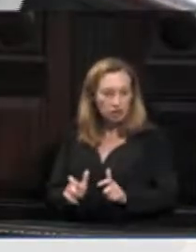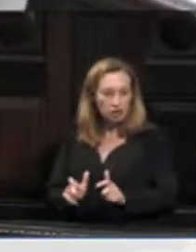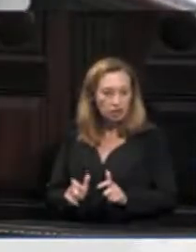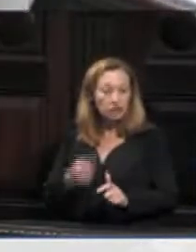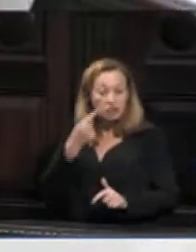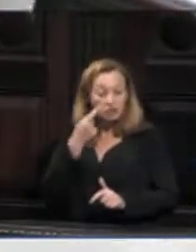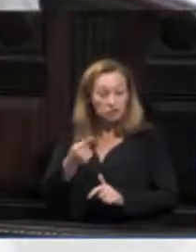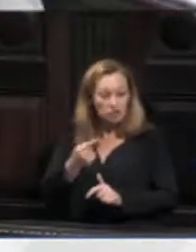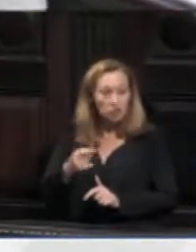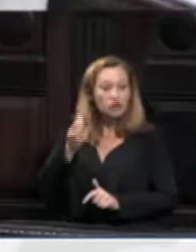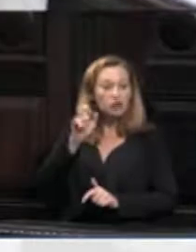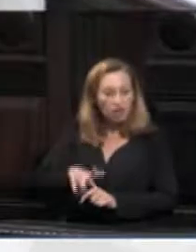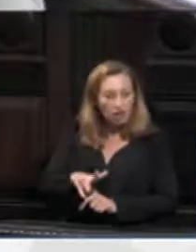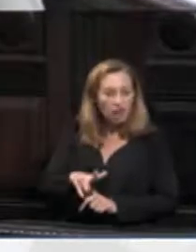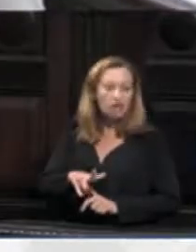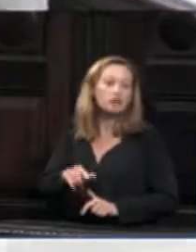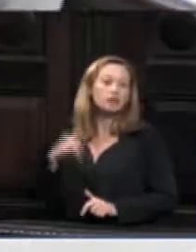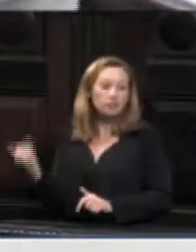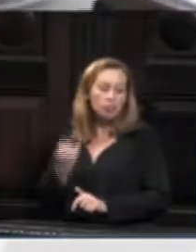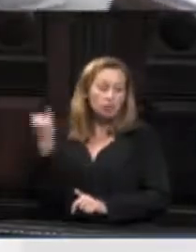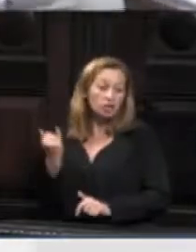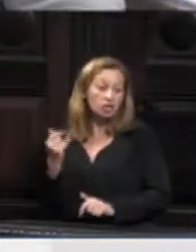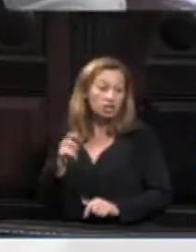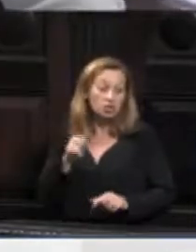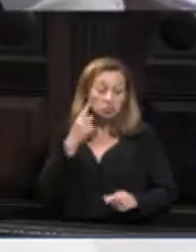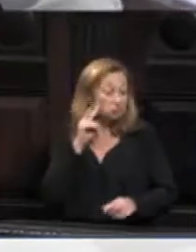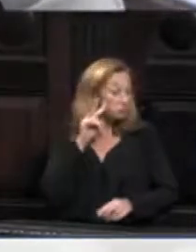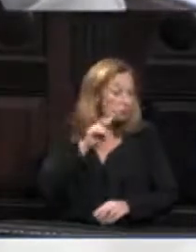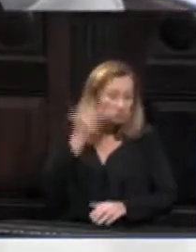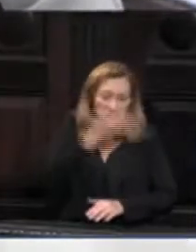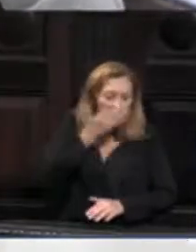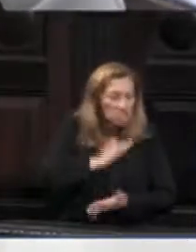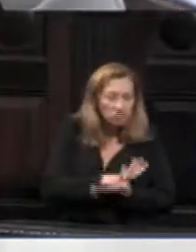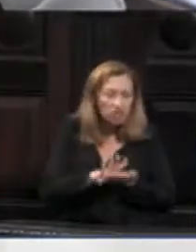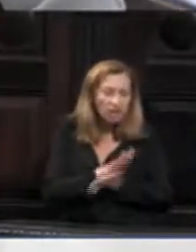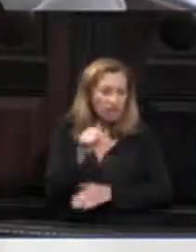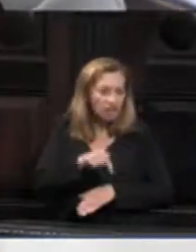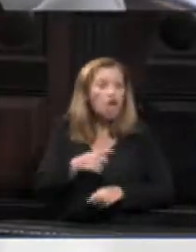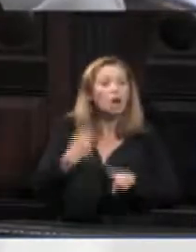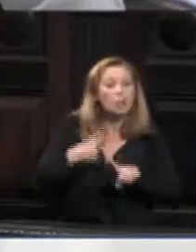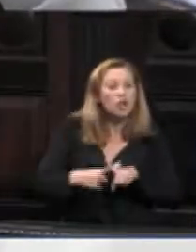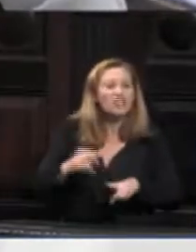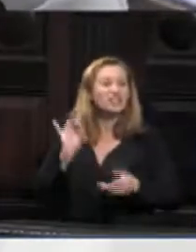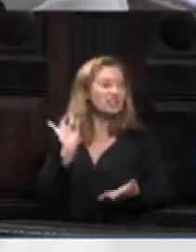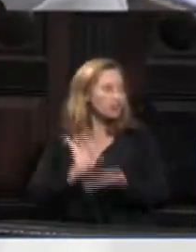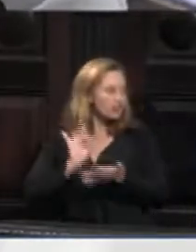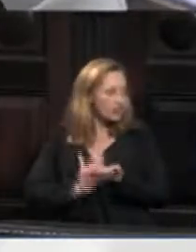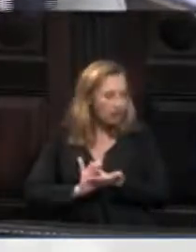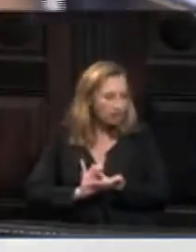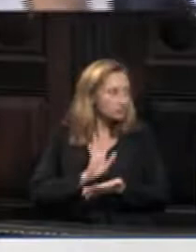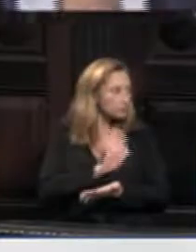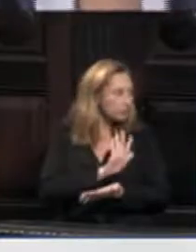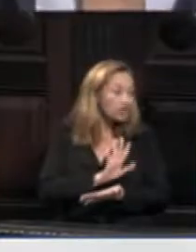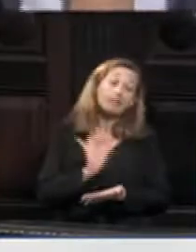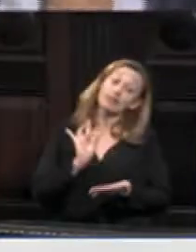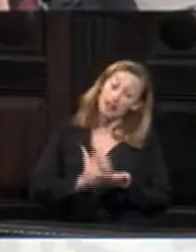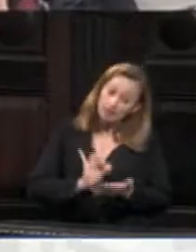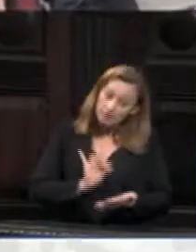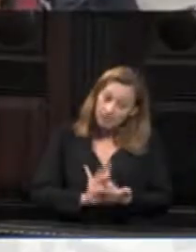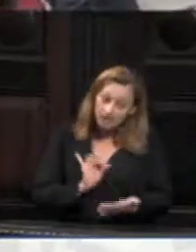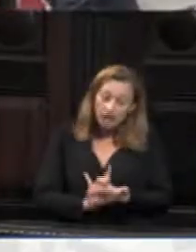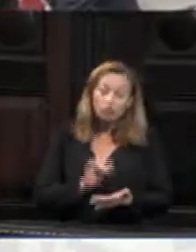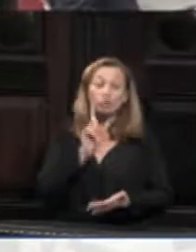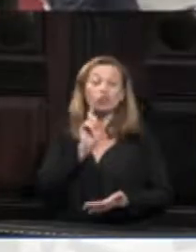compensação. Isso não está aqui. Porque, é lei federal. Porque, na verdade já é lei federal. Na verdade, o que